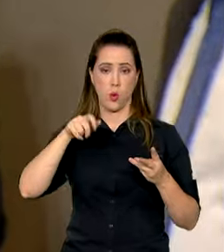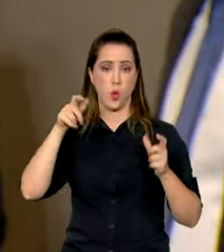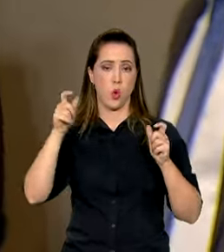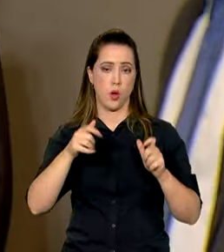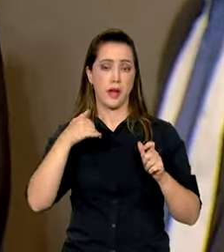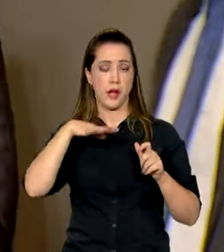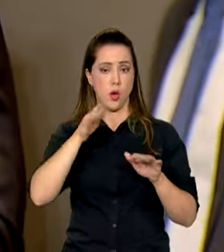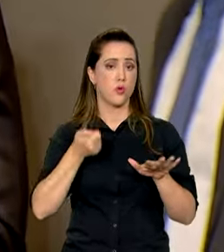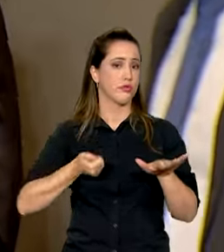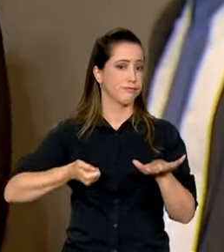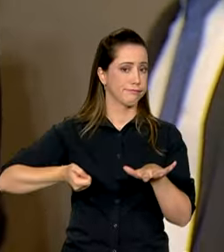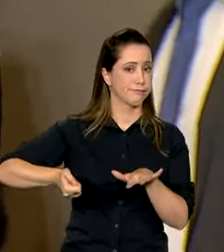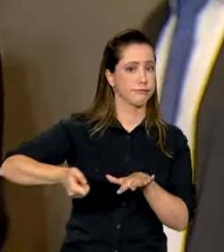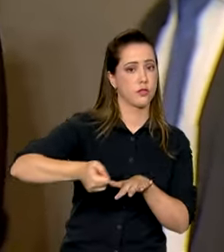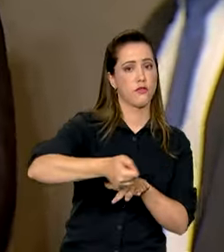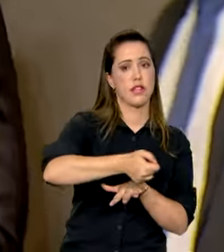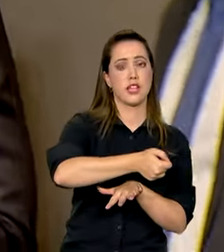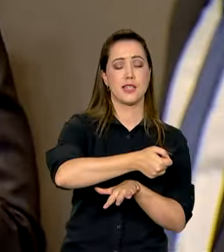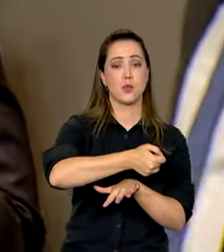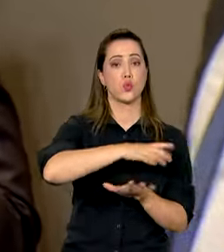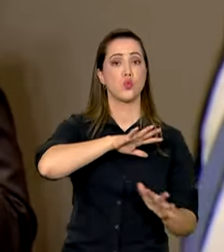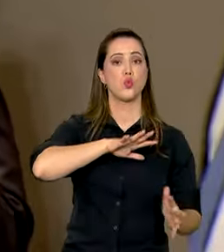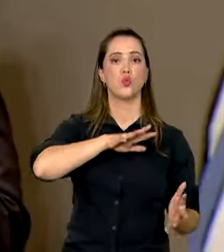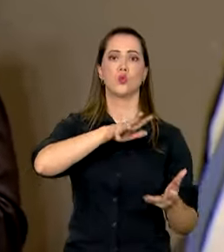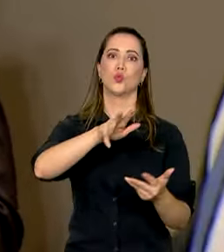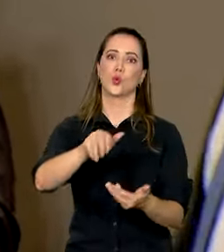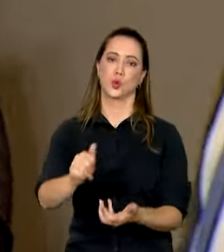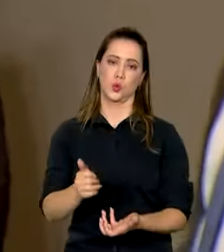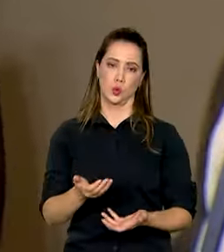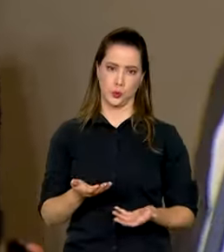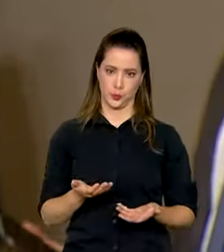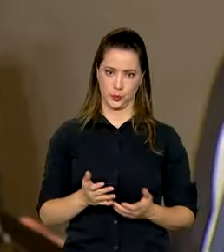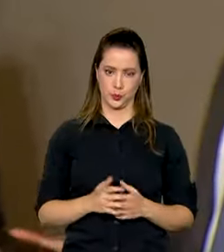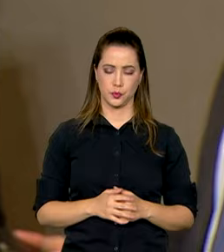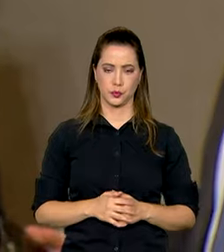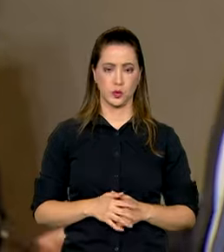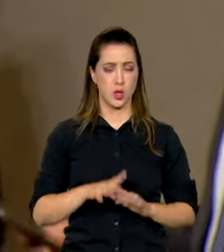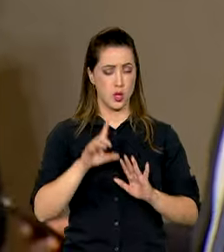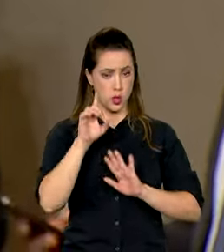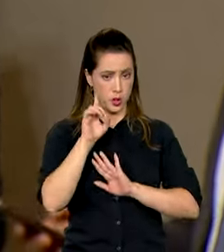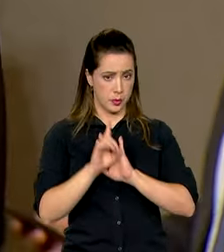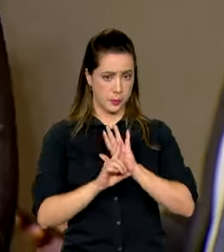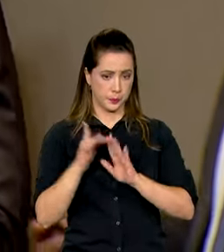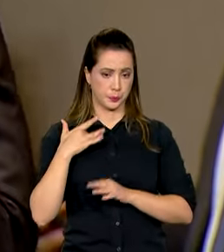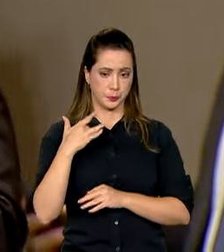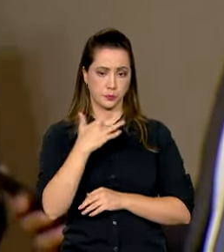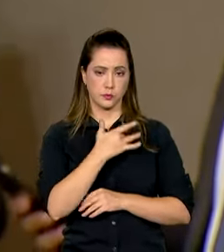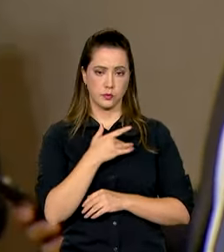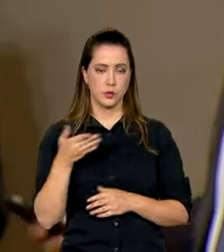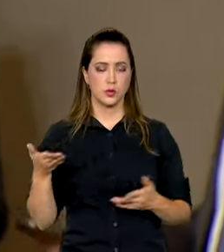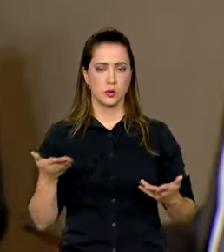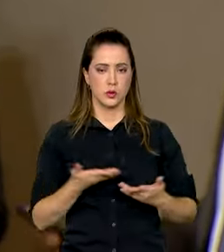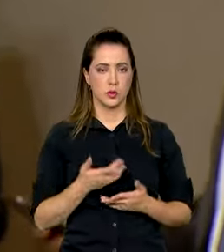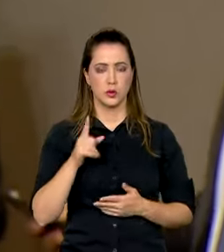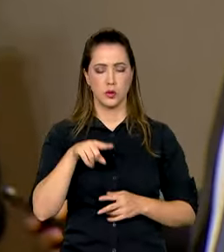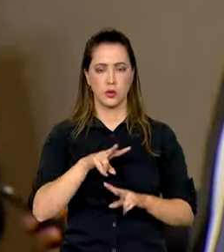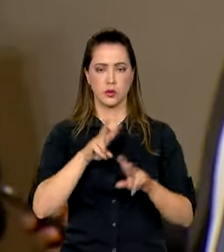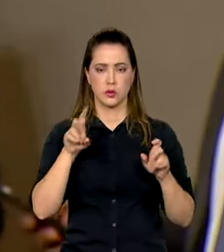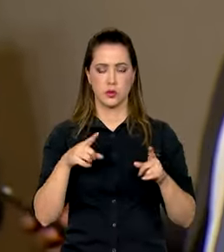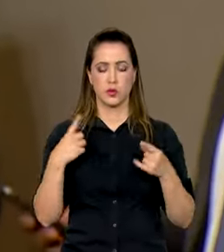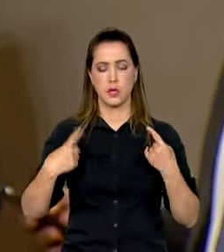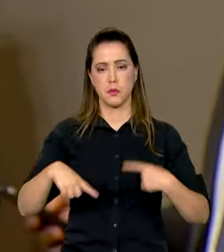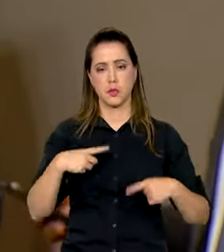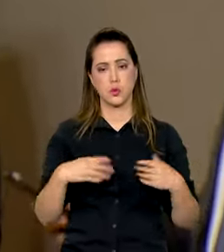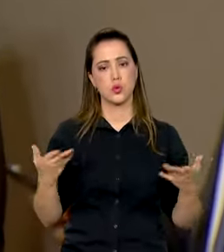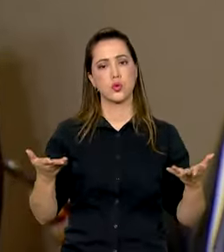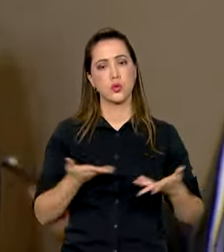desinformação no mundo, não só no Brasil. No direito à saúde, que é o tema que a gente está discutindo hoje